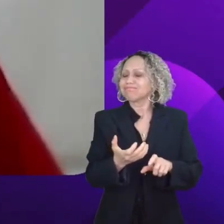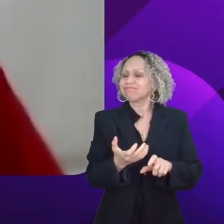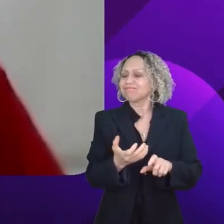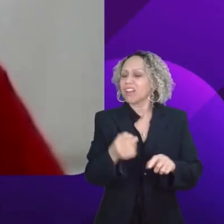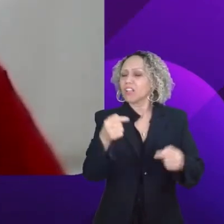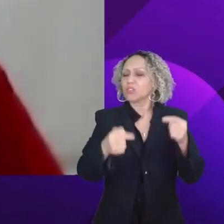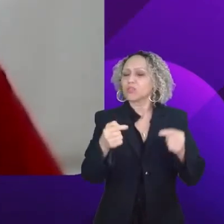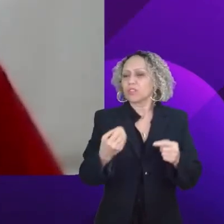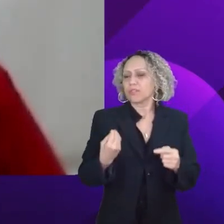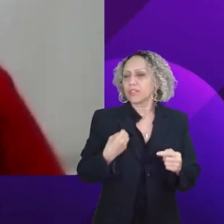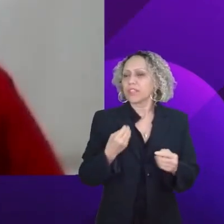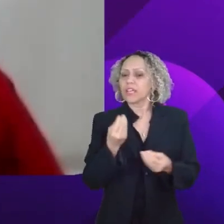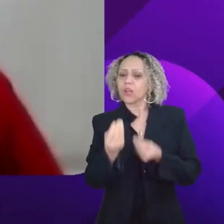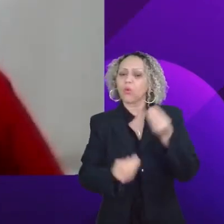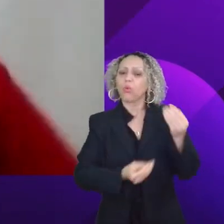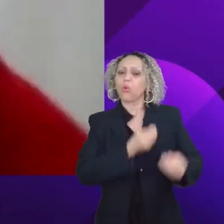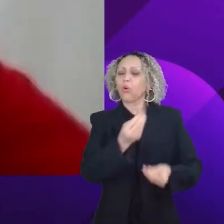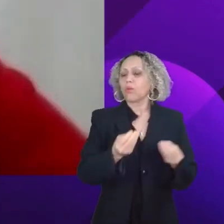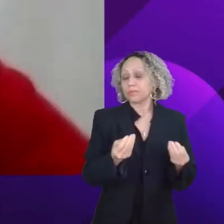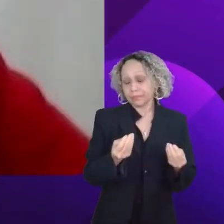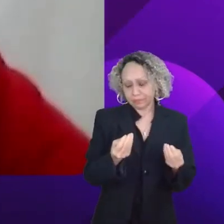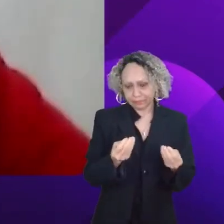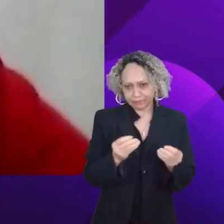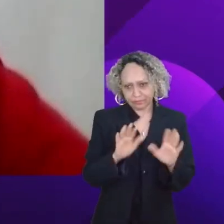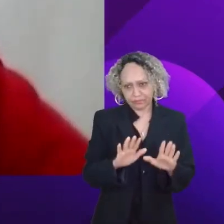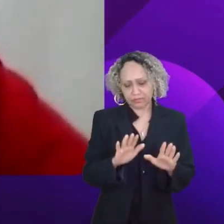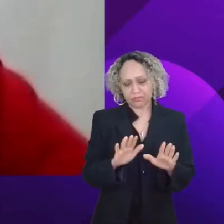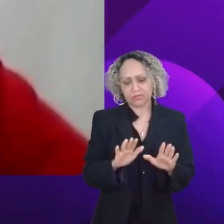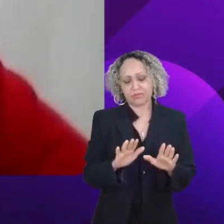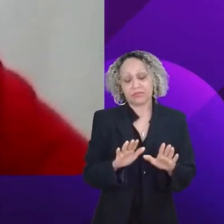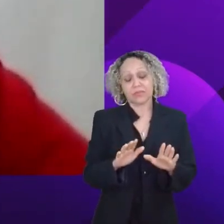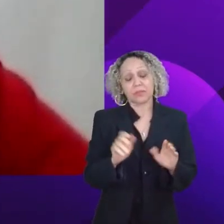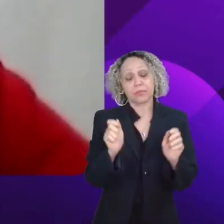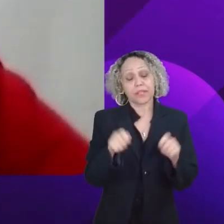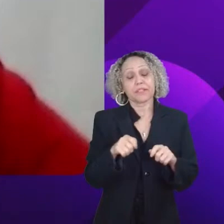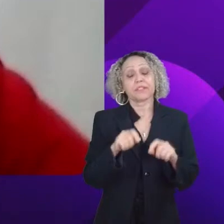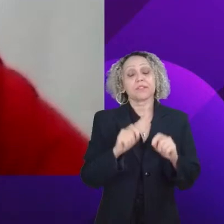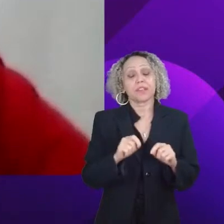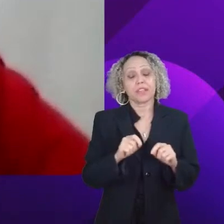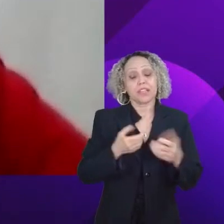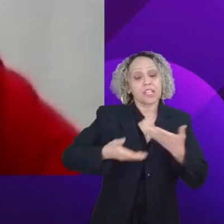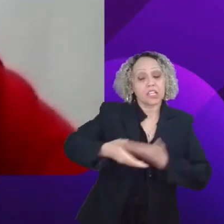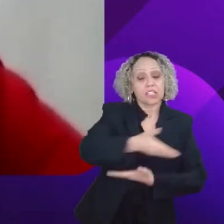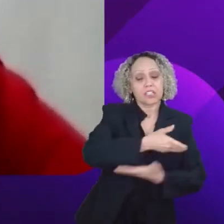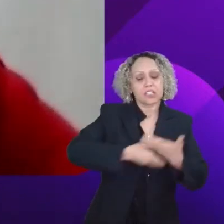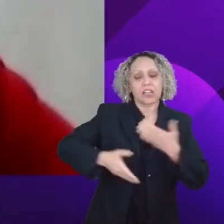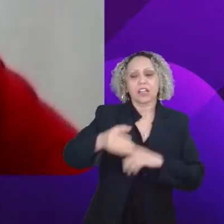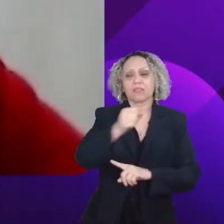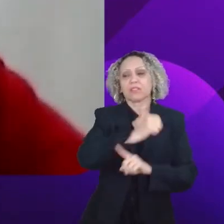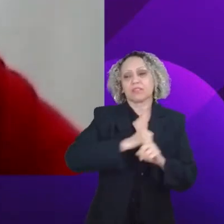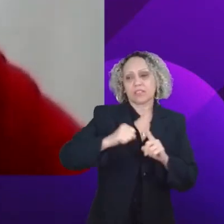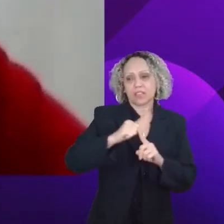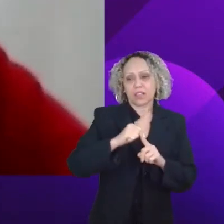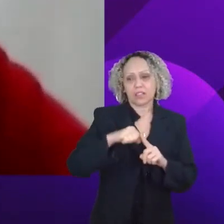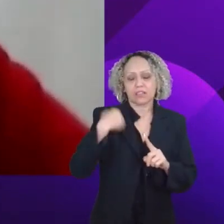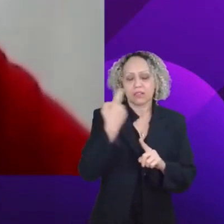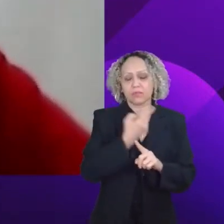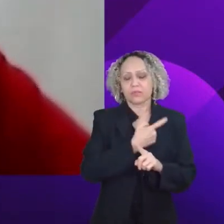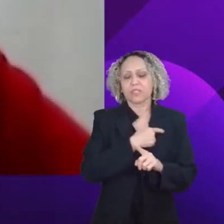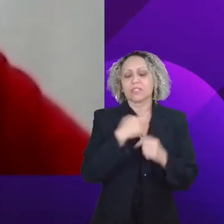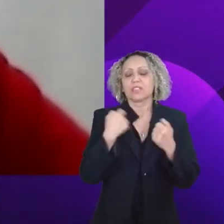tomar uma proporção do diálogo com a sociedade. Nós precisamos